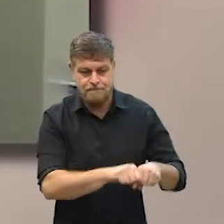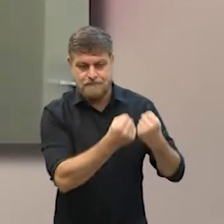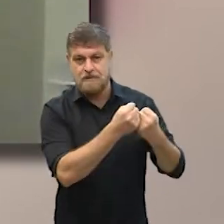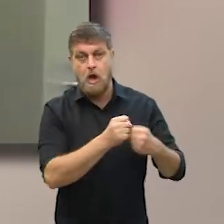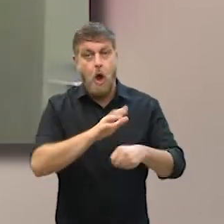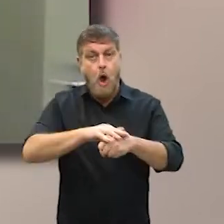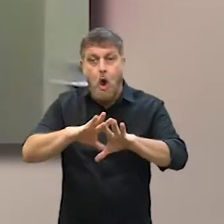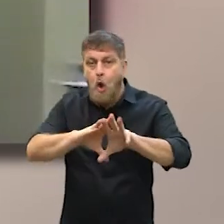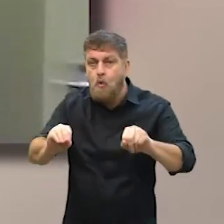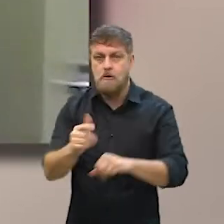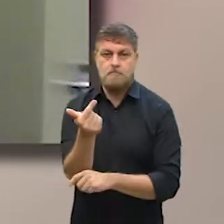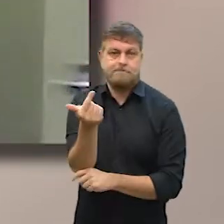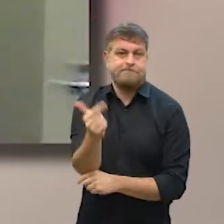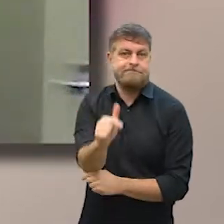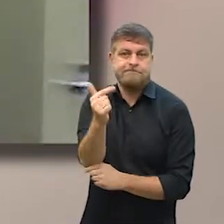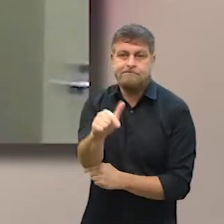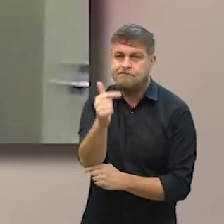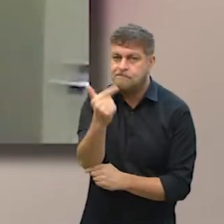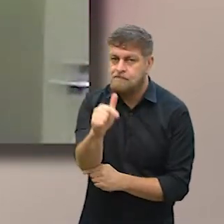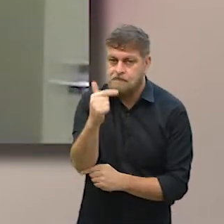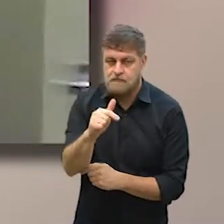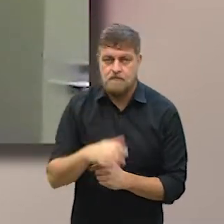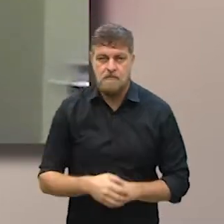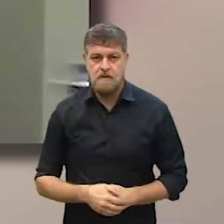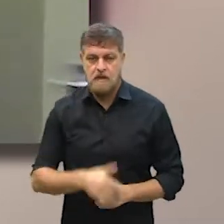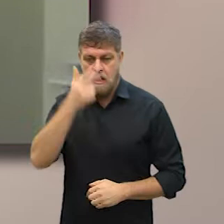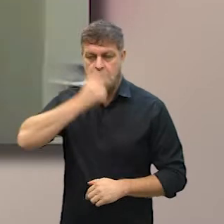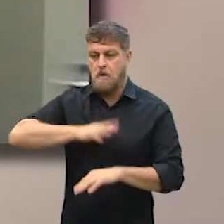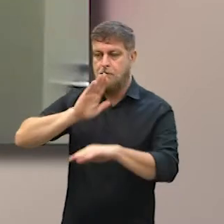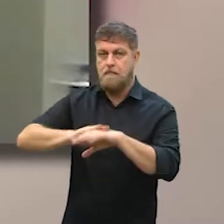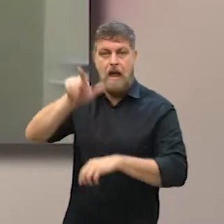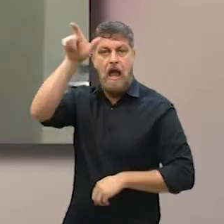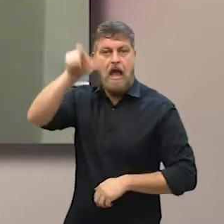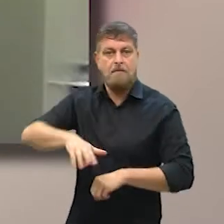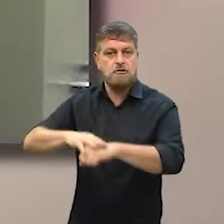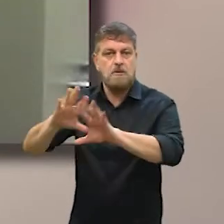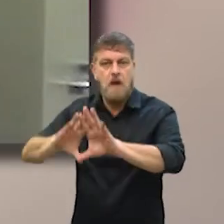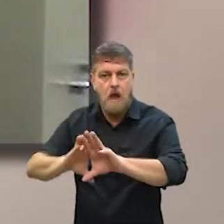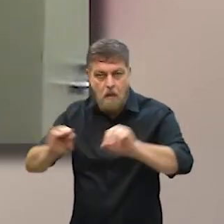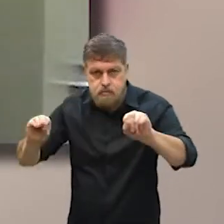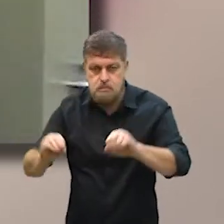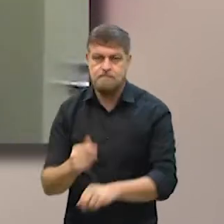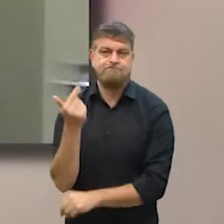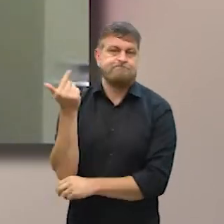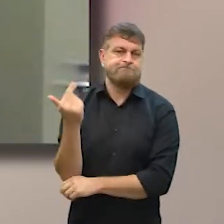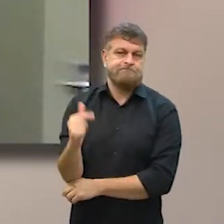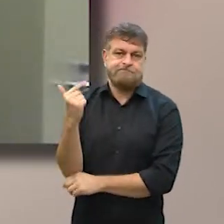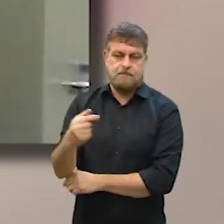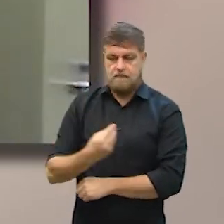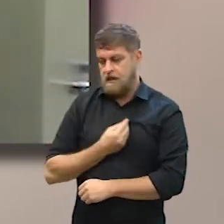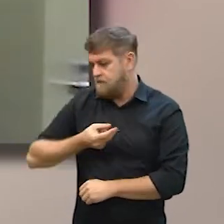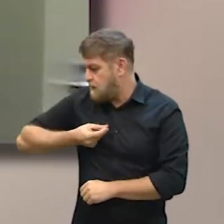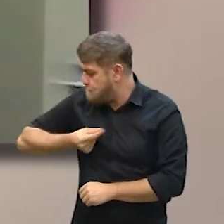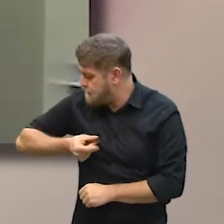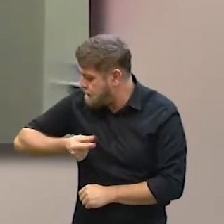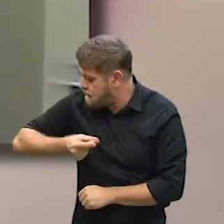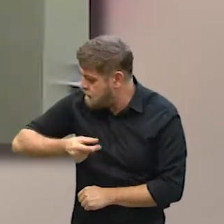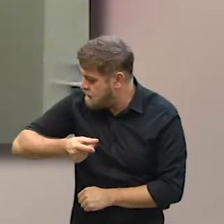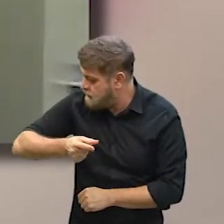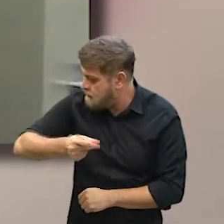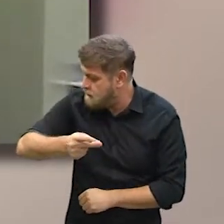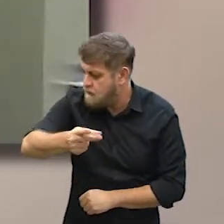a gente não tem cura para isso não existe um tratamento que eu faço e a pessoa vai se livrar dos o resto da vida